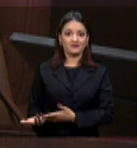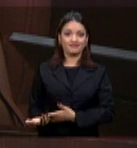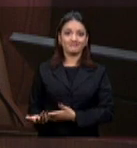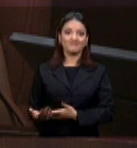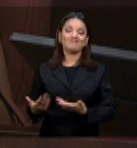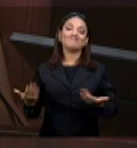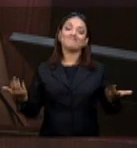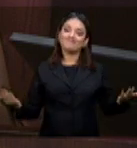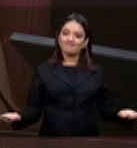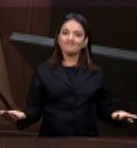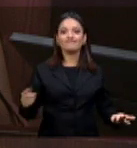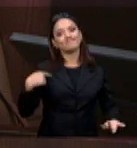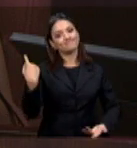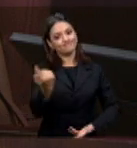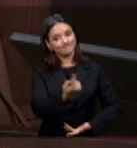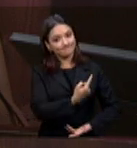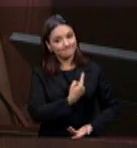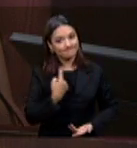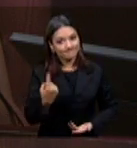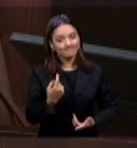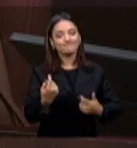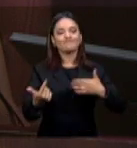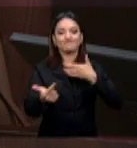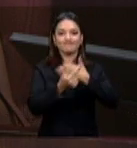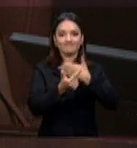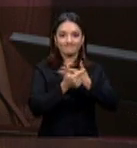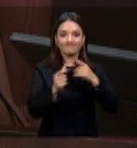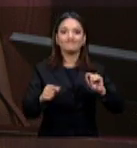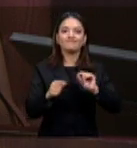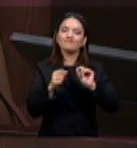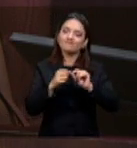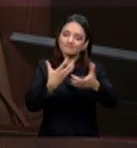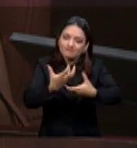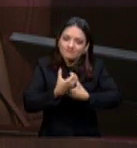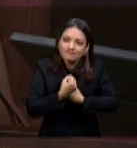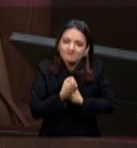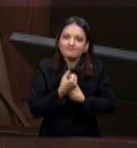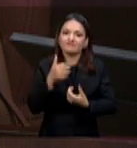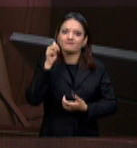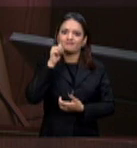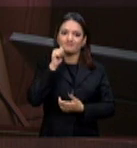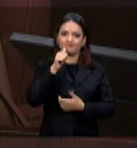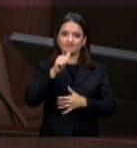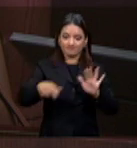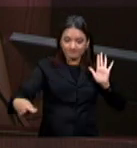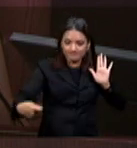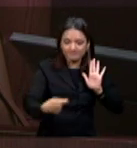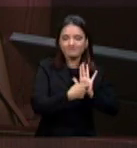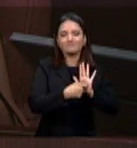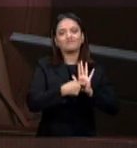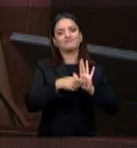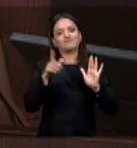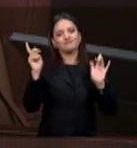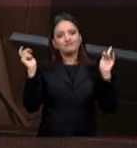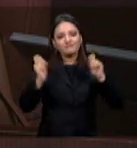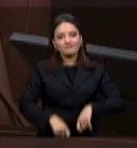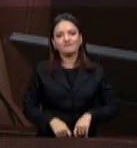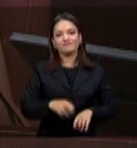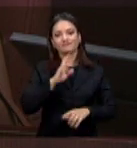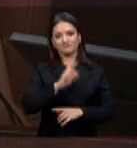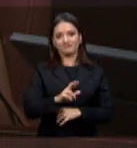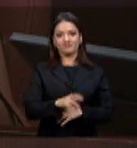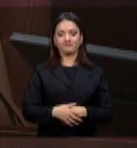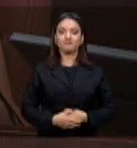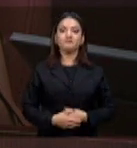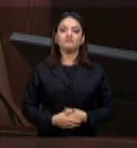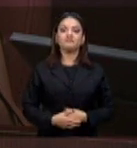é o papel de todos nós: fazer com que essa mulher seja de fato acolhida, com que a denúncia dela vá para frente. Eu tenho um caso que